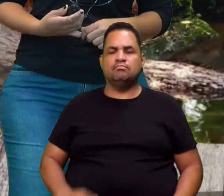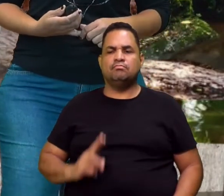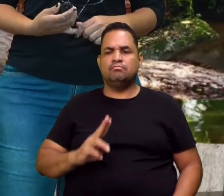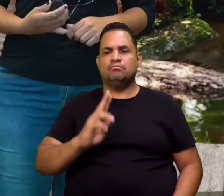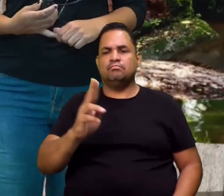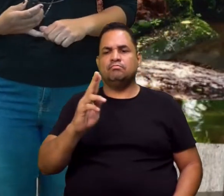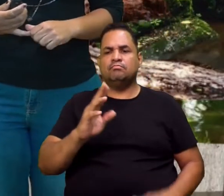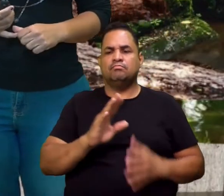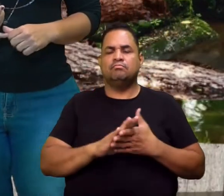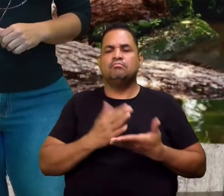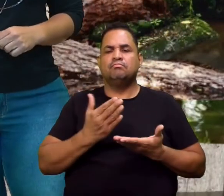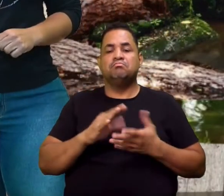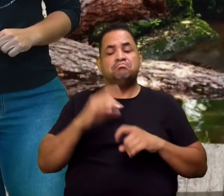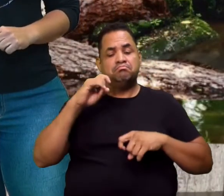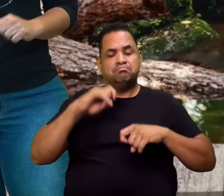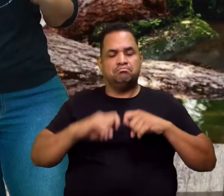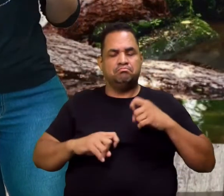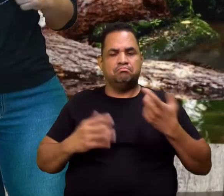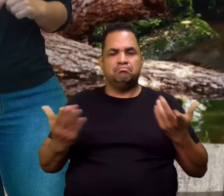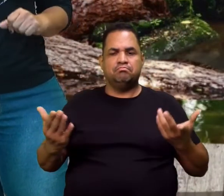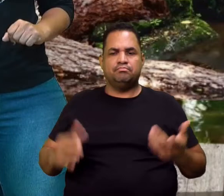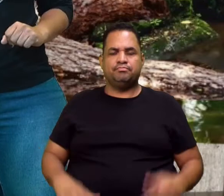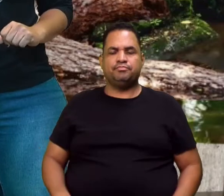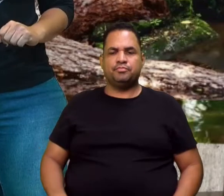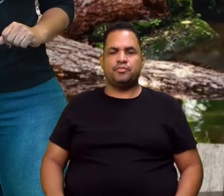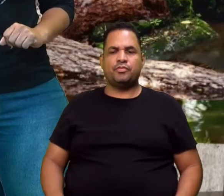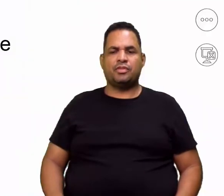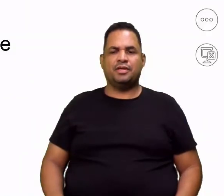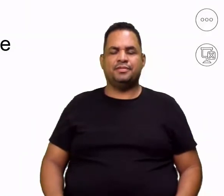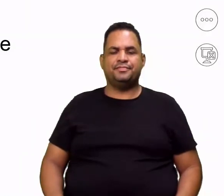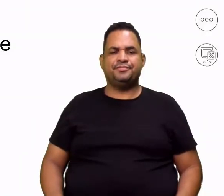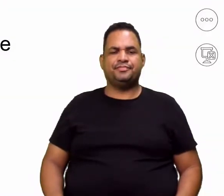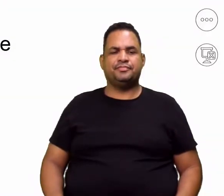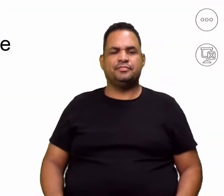de maturação sexual, tá? Joga lá na tela.